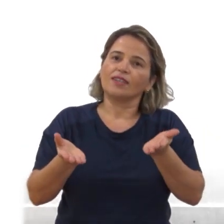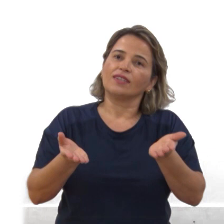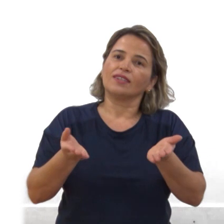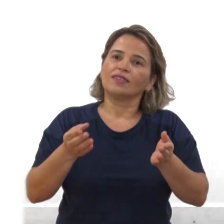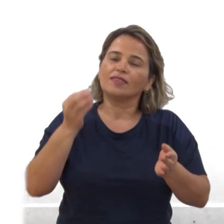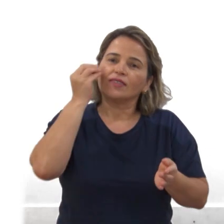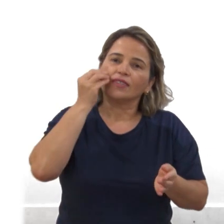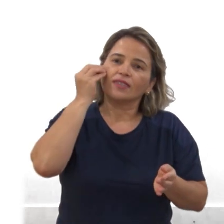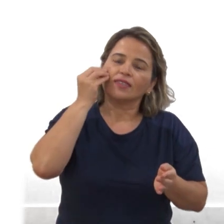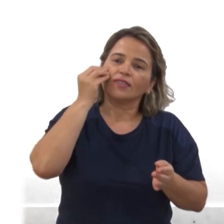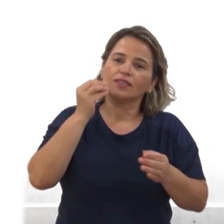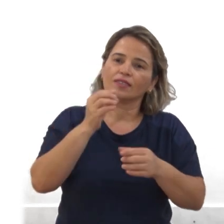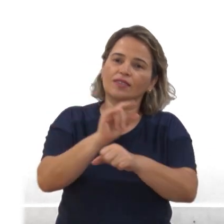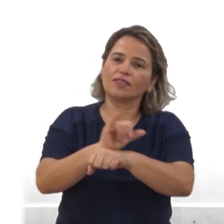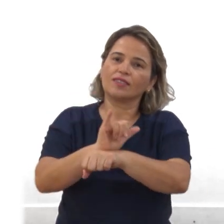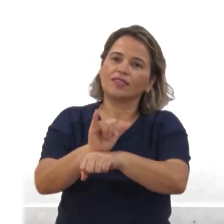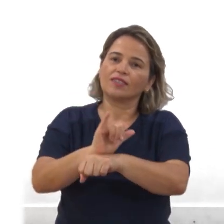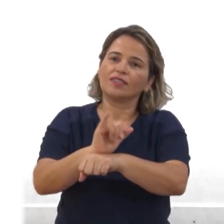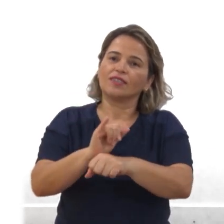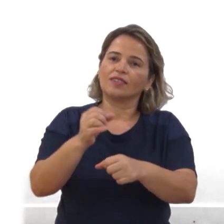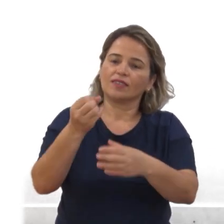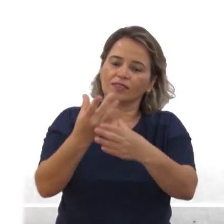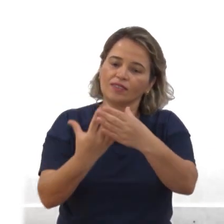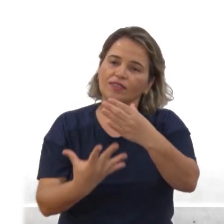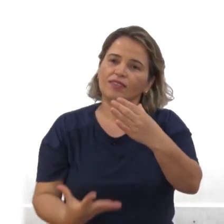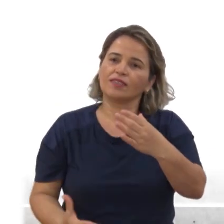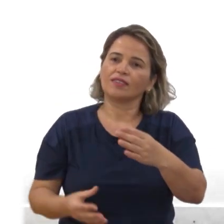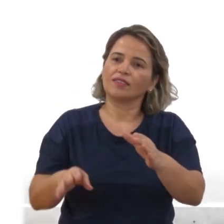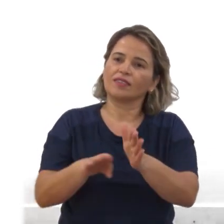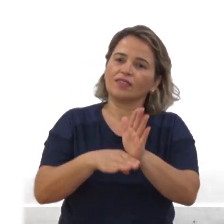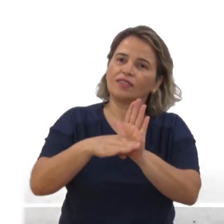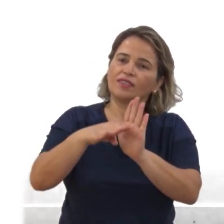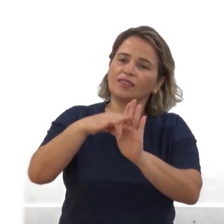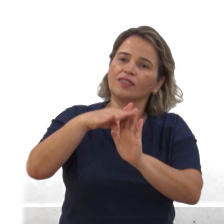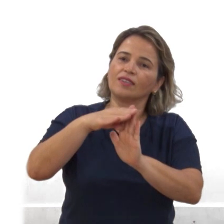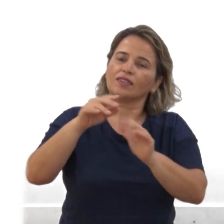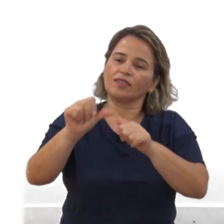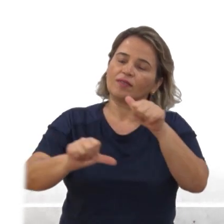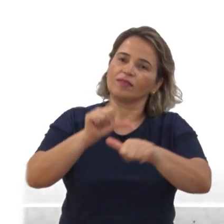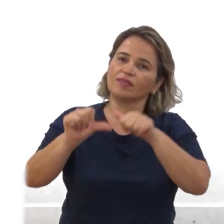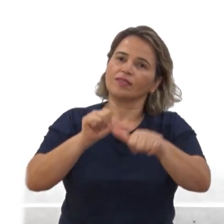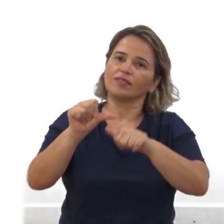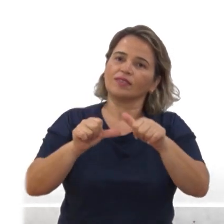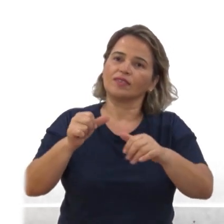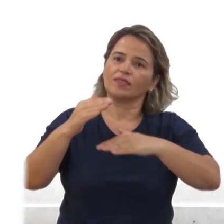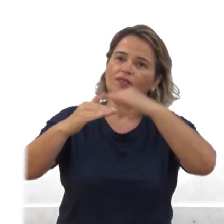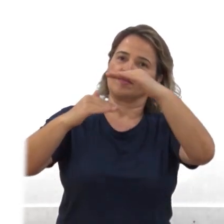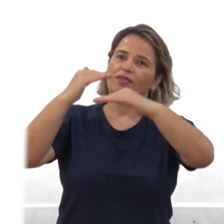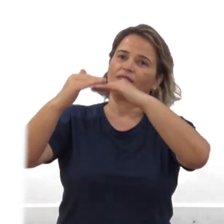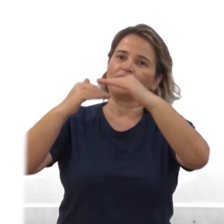para classificar, ordenar, relacionar, transferir, transvasar e progressivamente